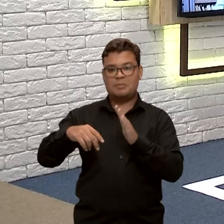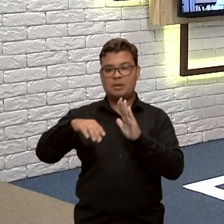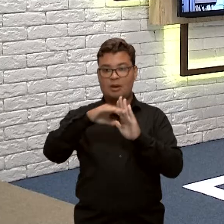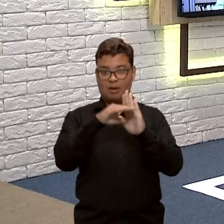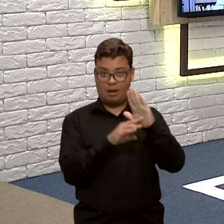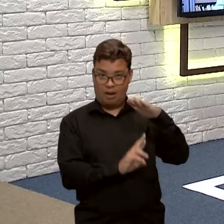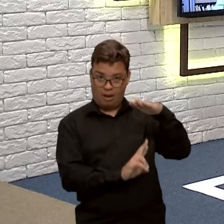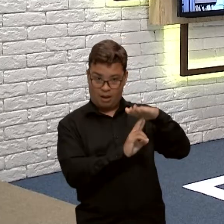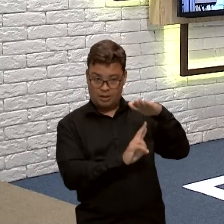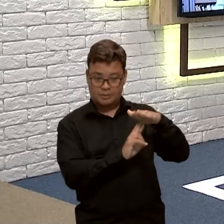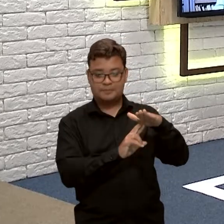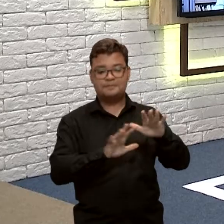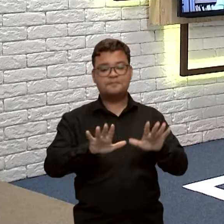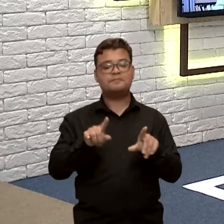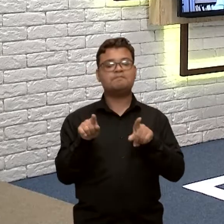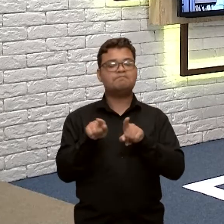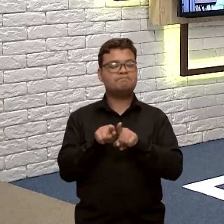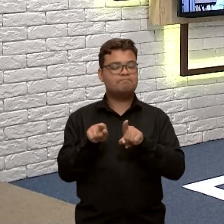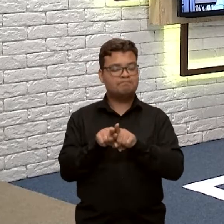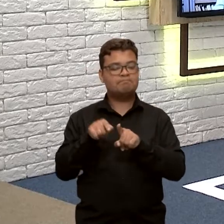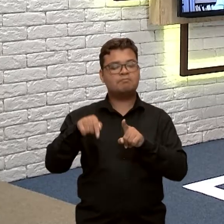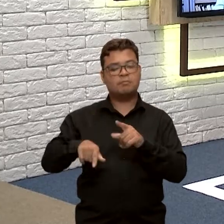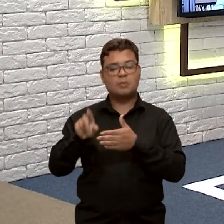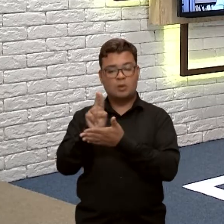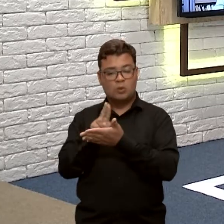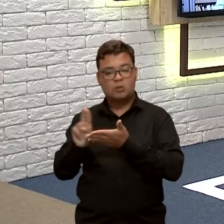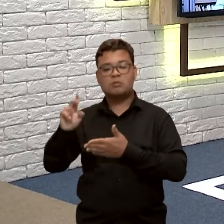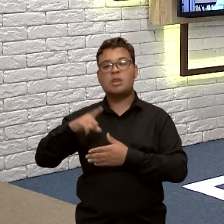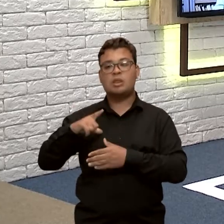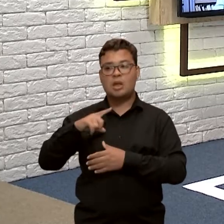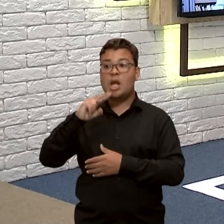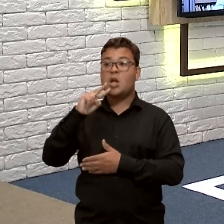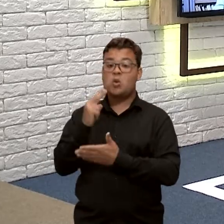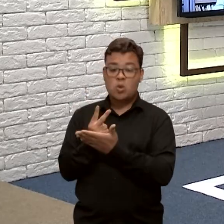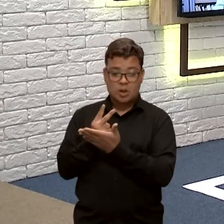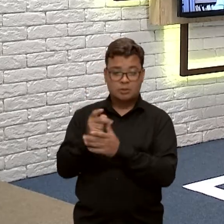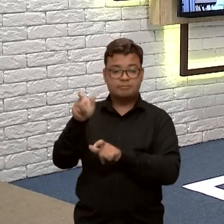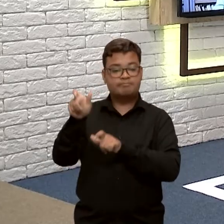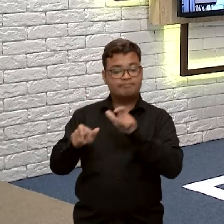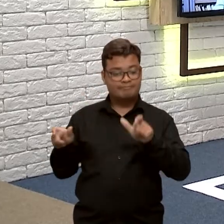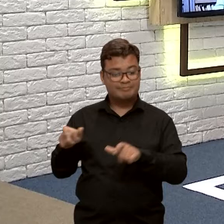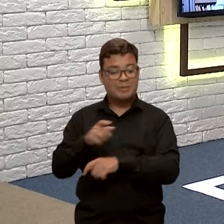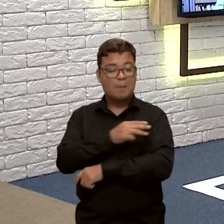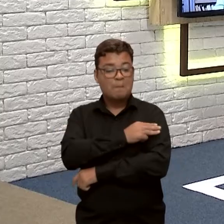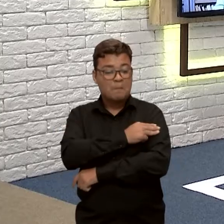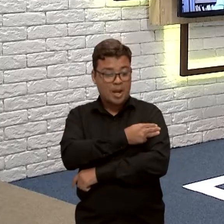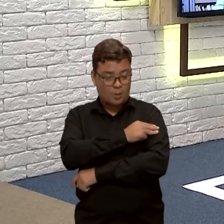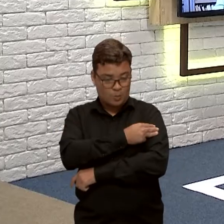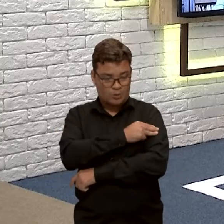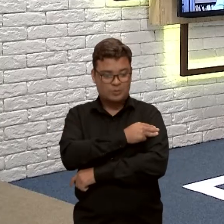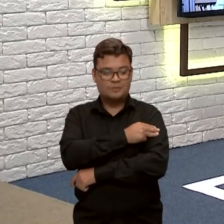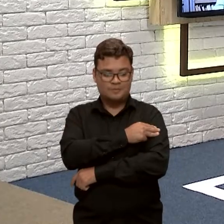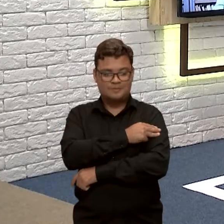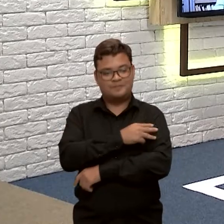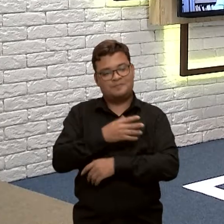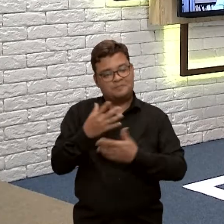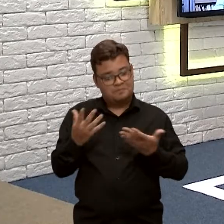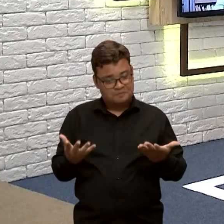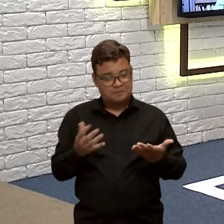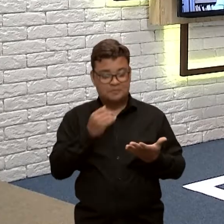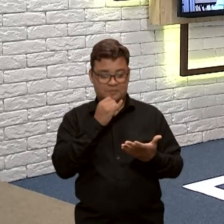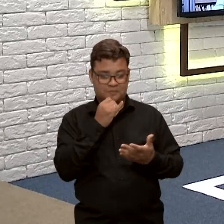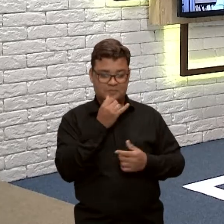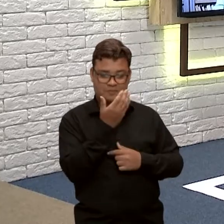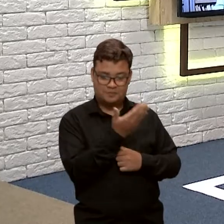também no reconhecimento que a universidade faz de membros da comunidade interna e externa, e é o caso do